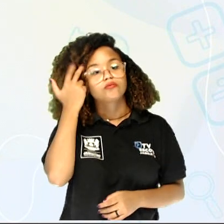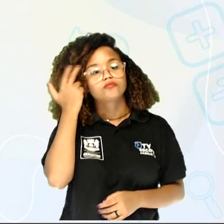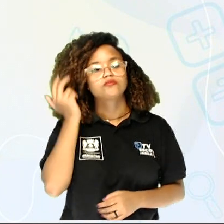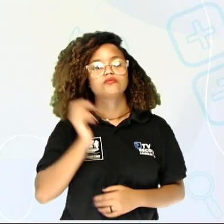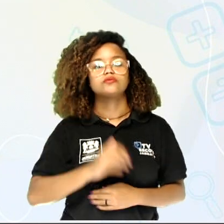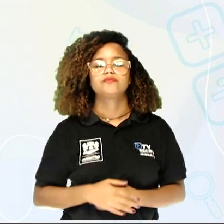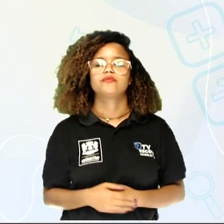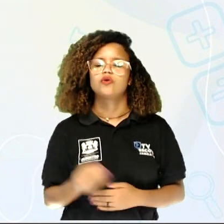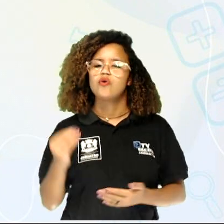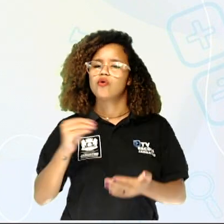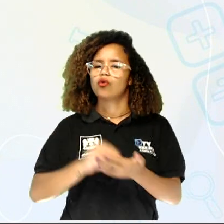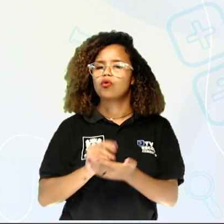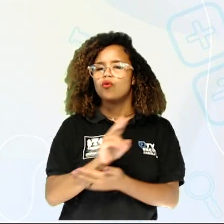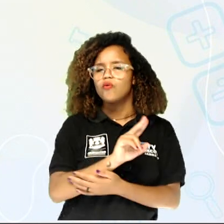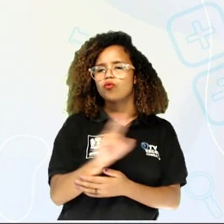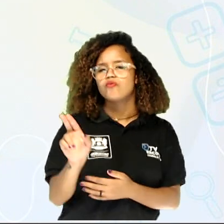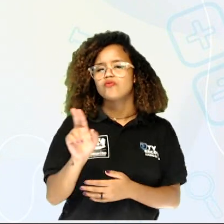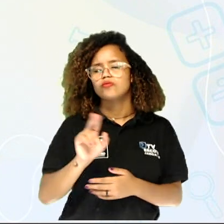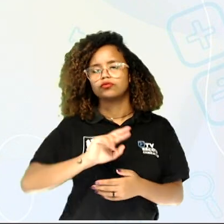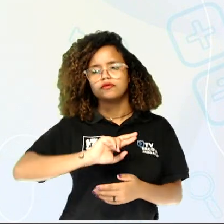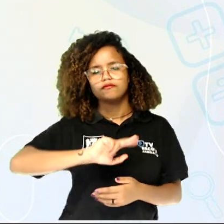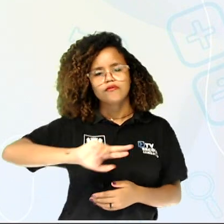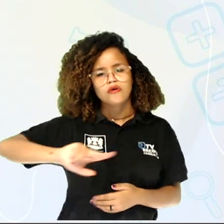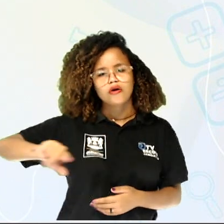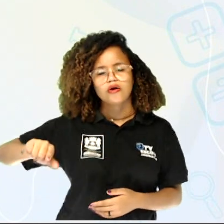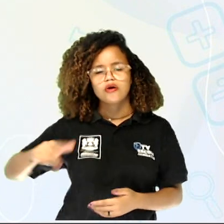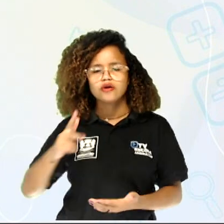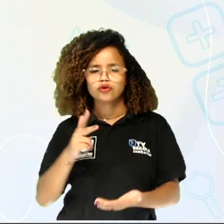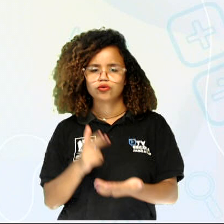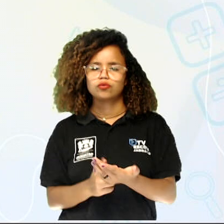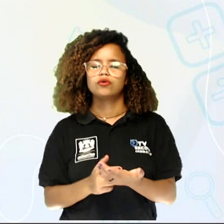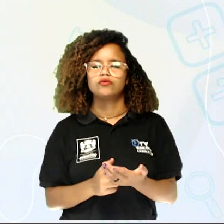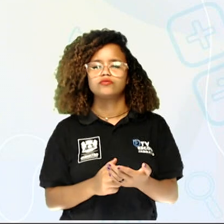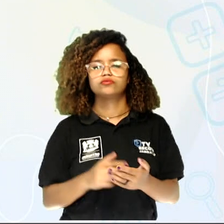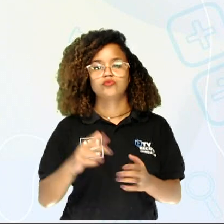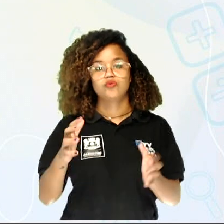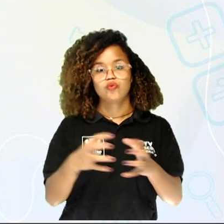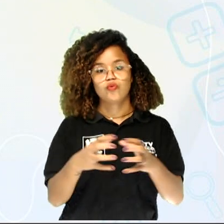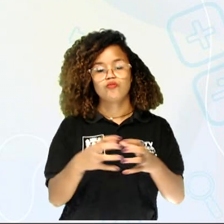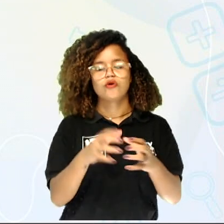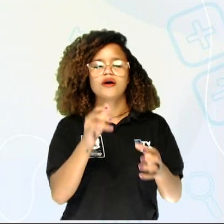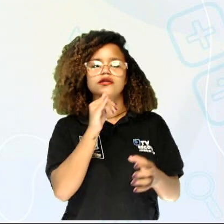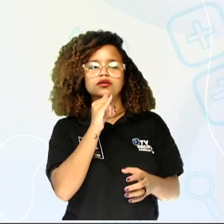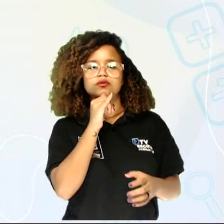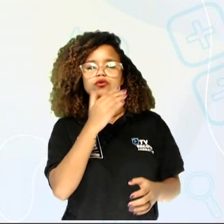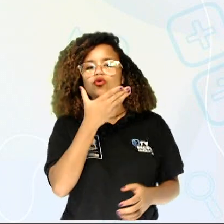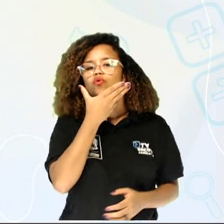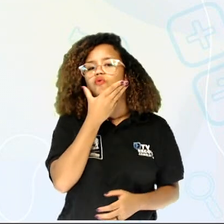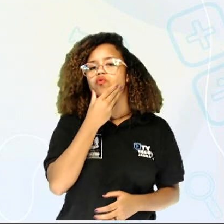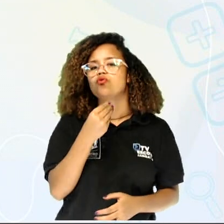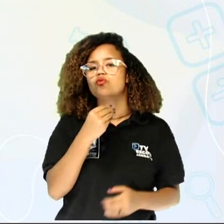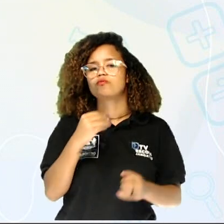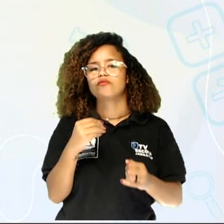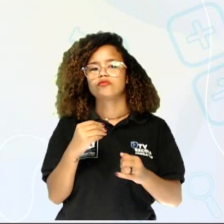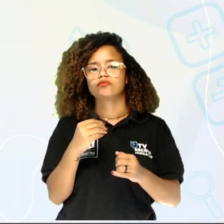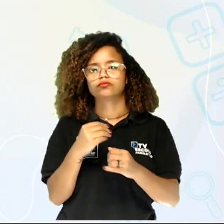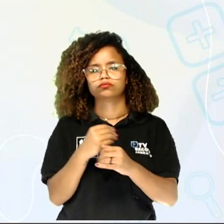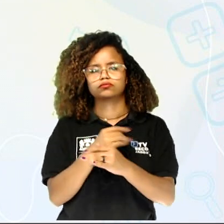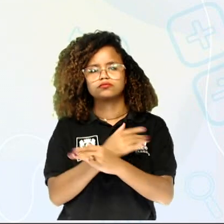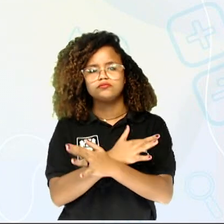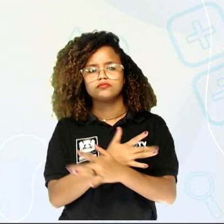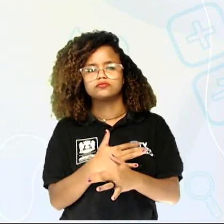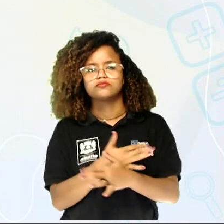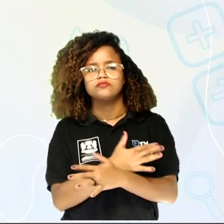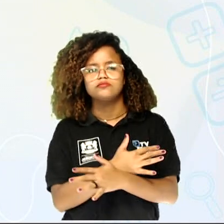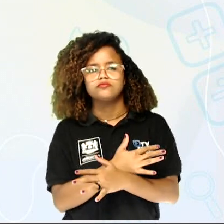que nomeiam seres de uma mesma espécie, por exemplo, homem, cidade,